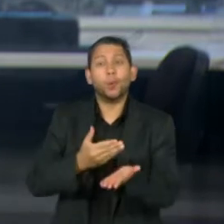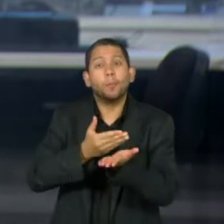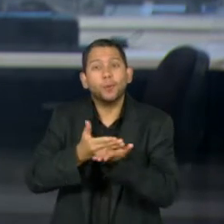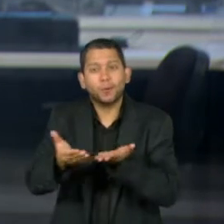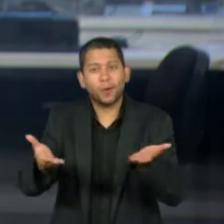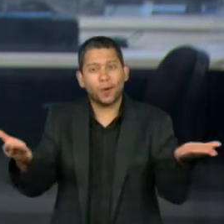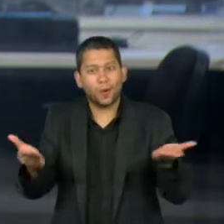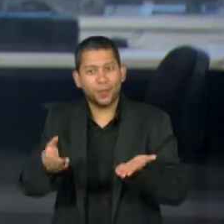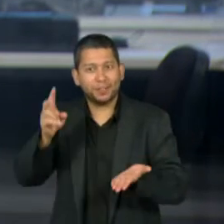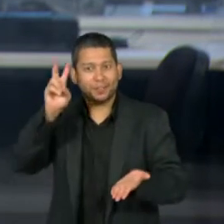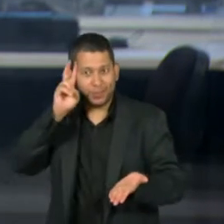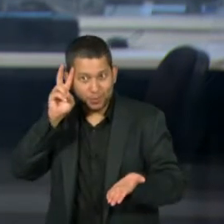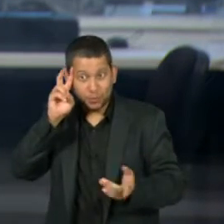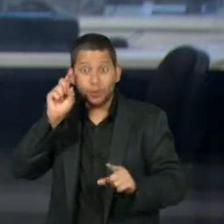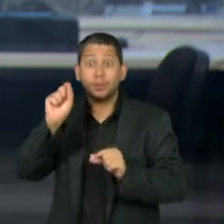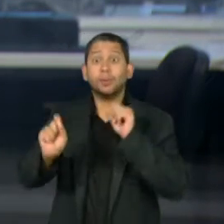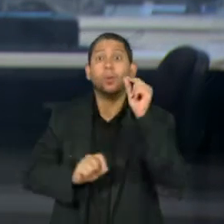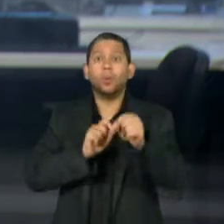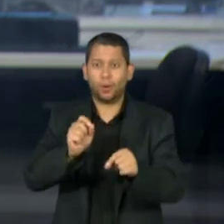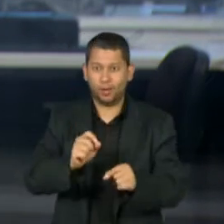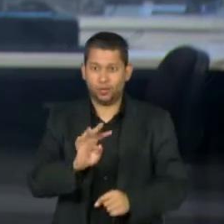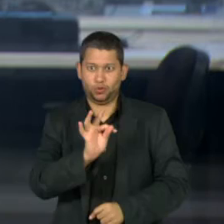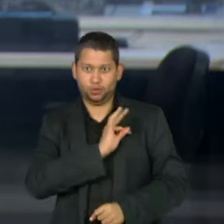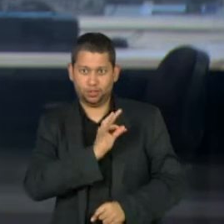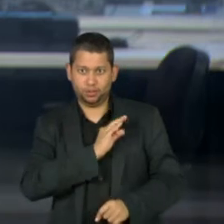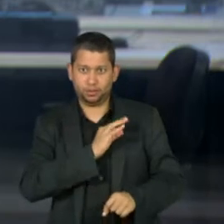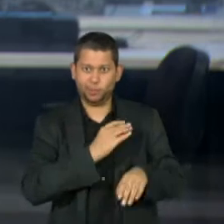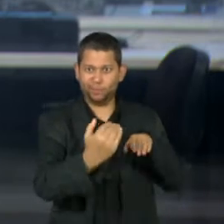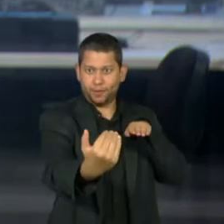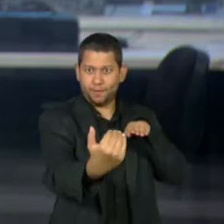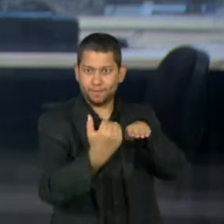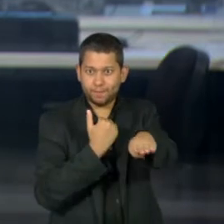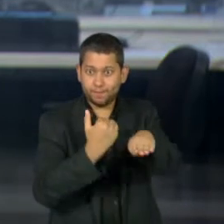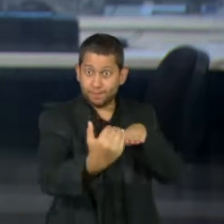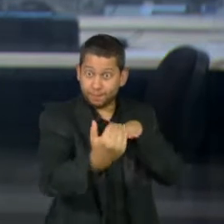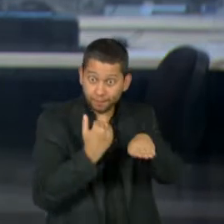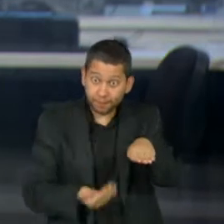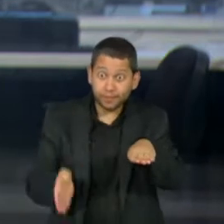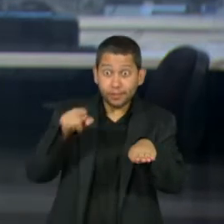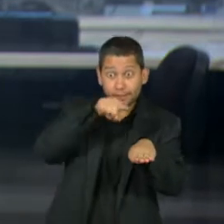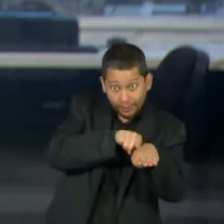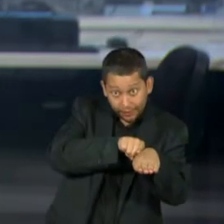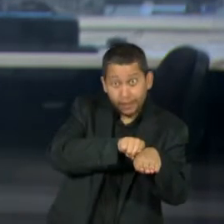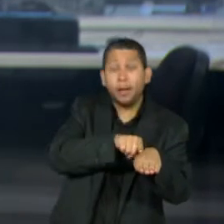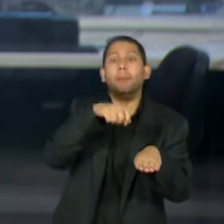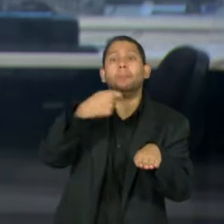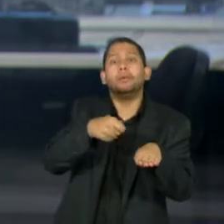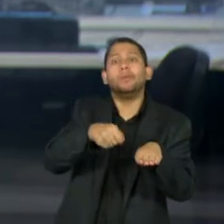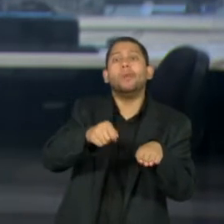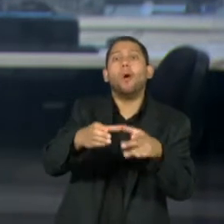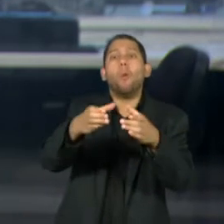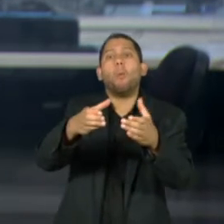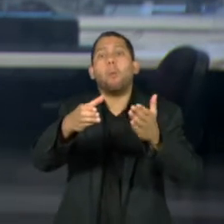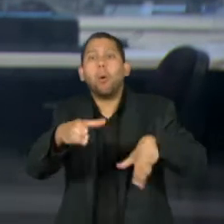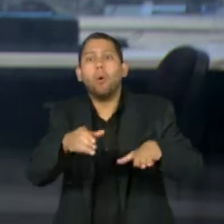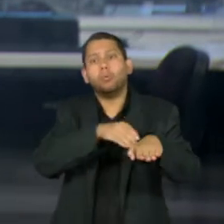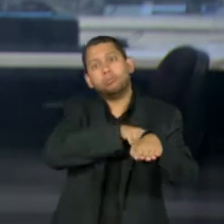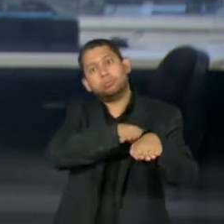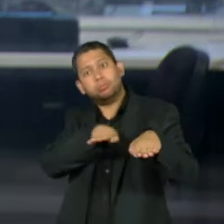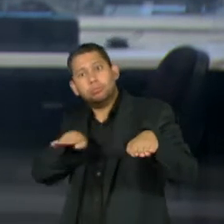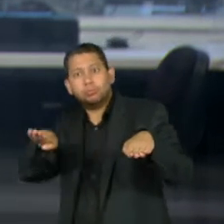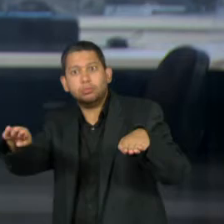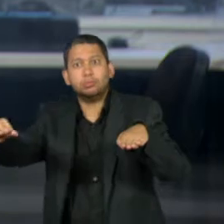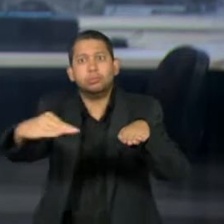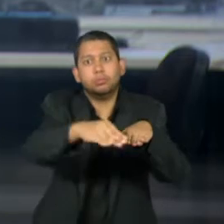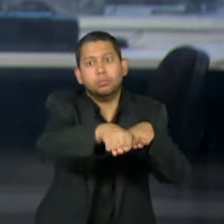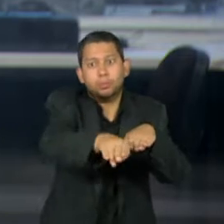nesta segunda-feira a pista emergencial para melhorar o tráfego na Marginal Tietê. As mudanças no trânsito precisaram ser